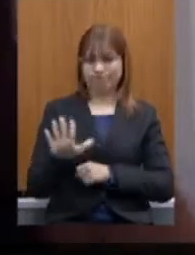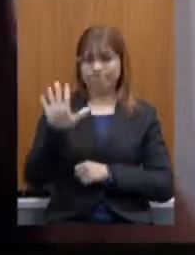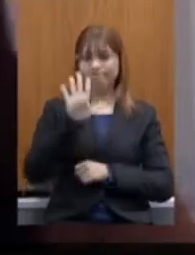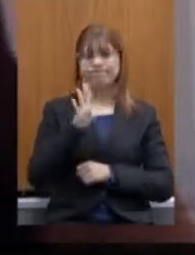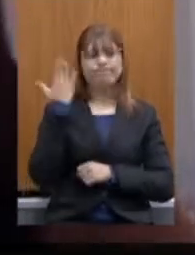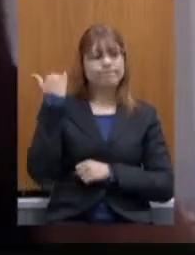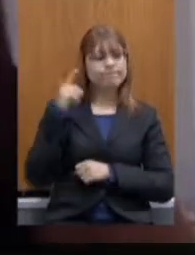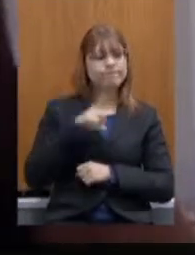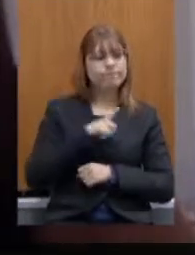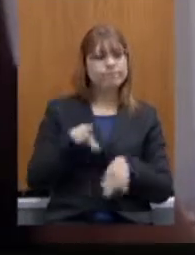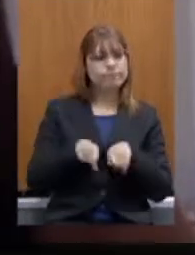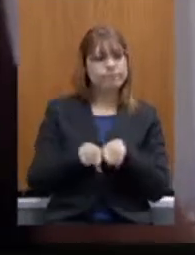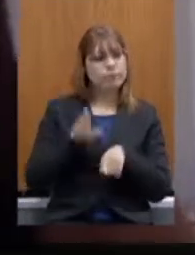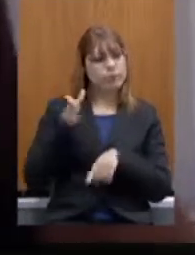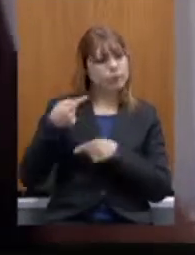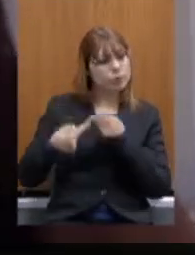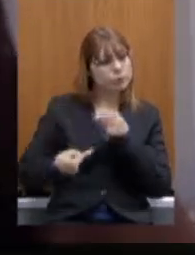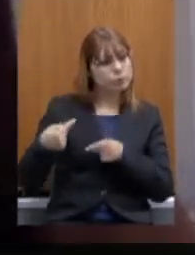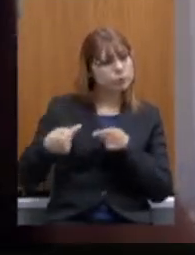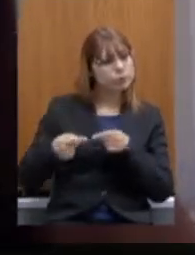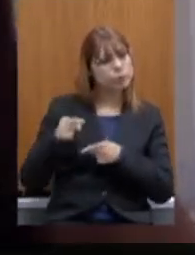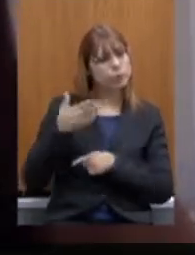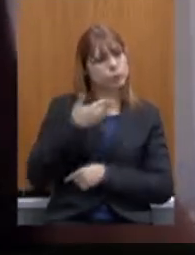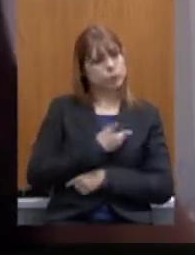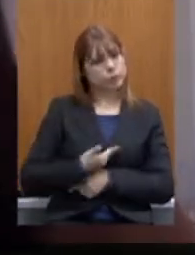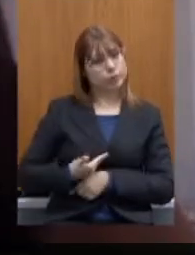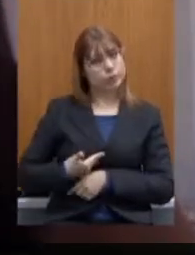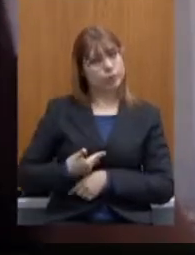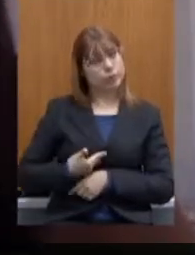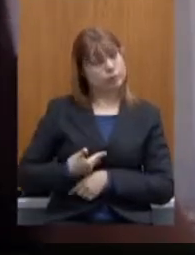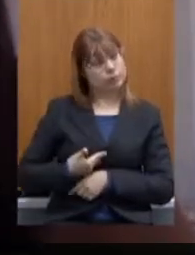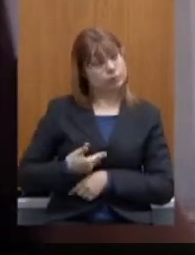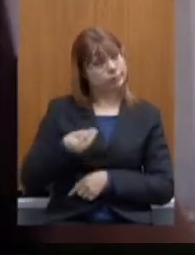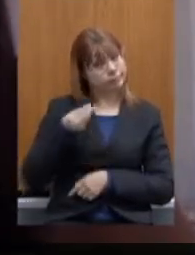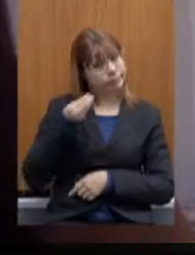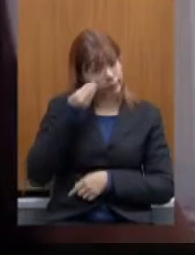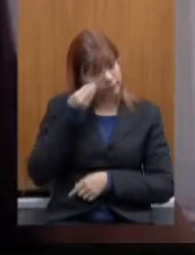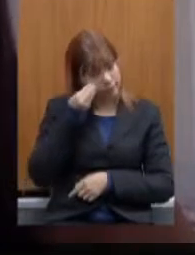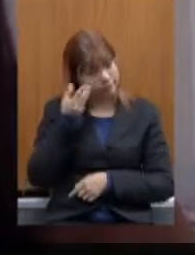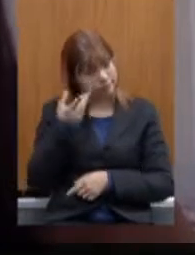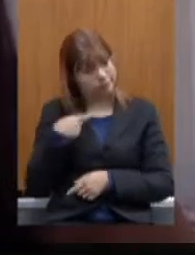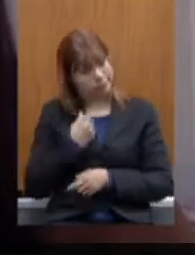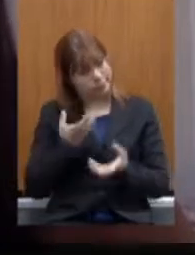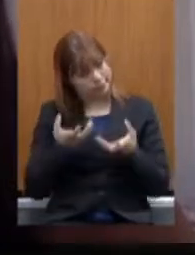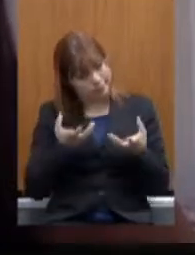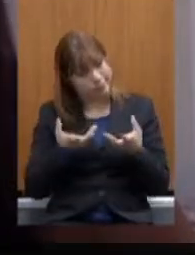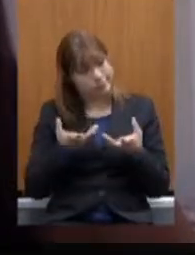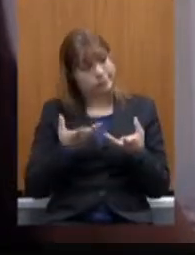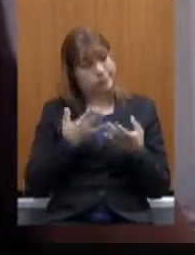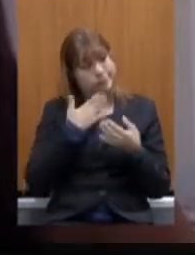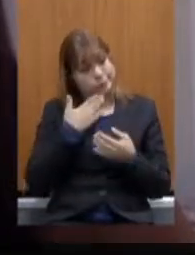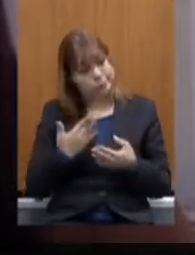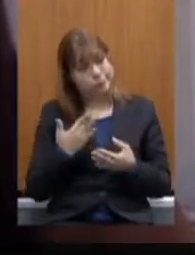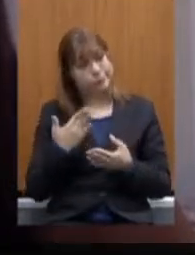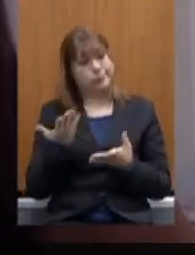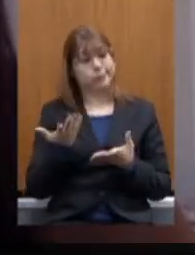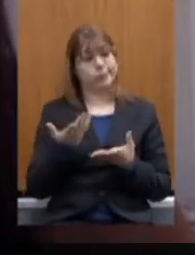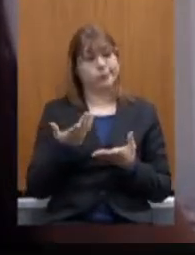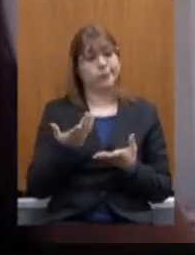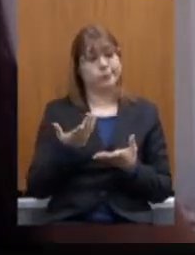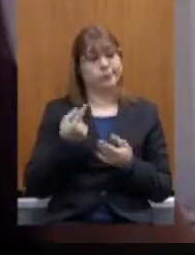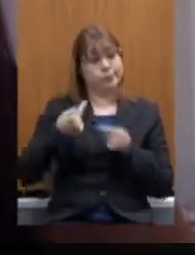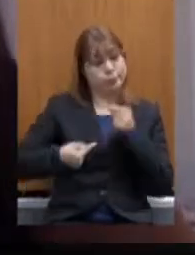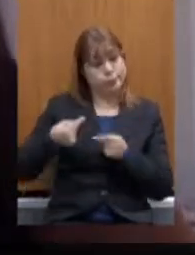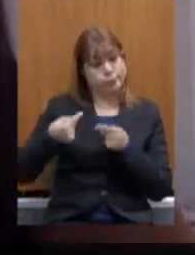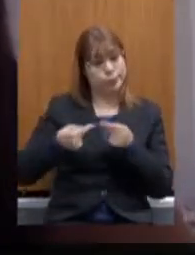debate com esse atual governo tentamos fazer o debate né apresentamos o pleito para que fossemos ouvidos e fizemos o nosso acordo